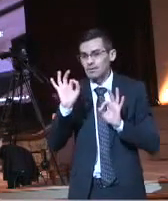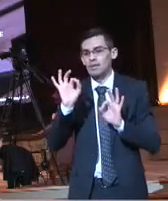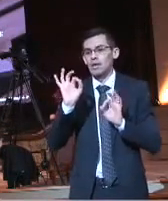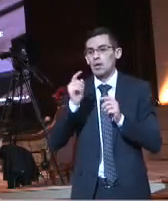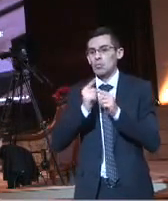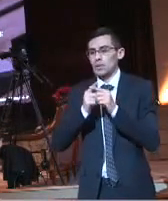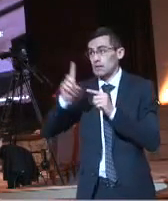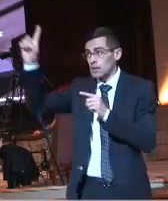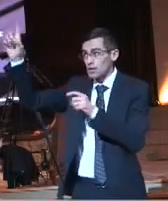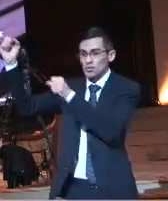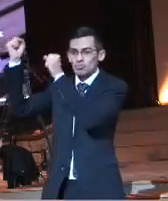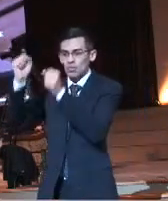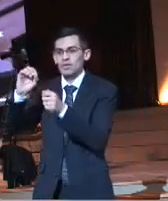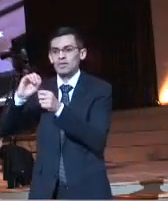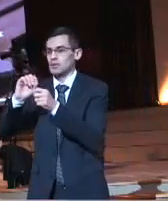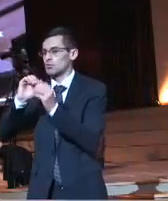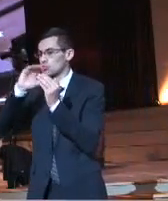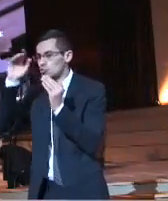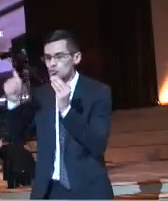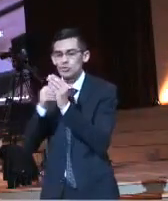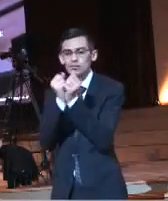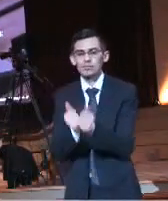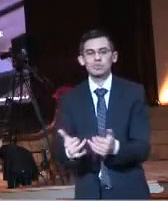milagre é possível para Deus.